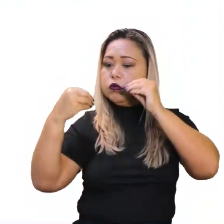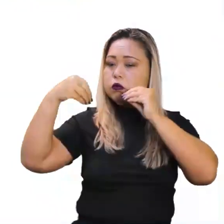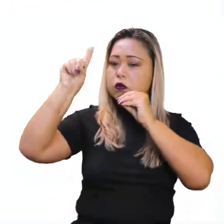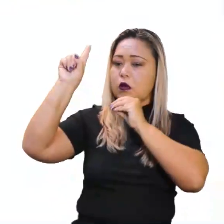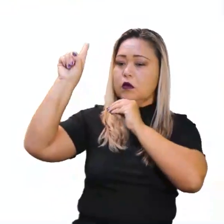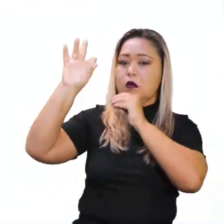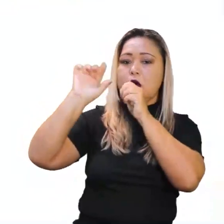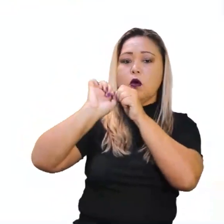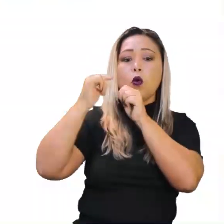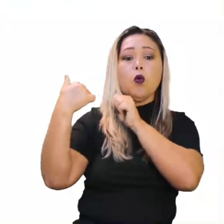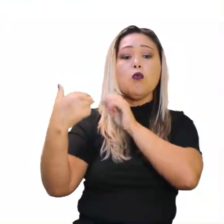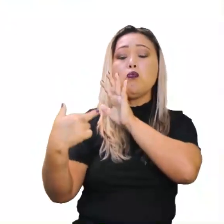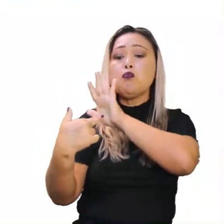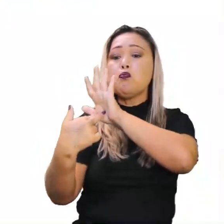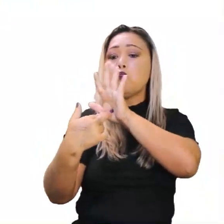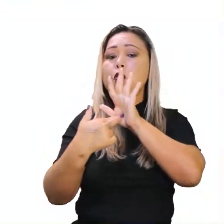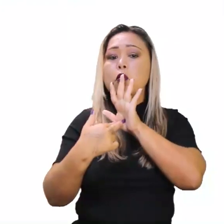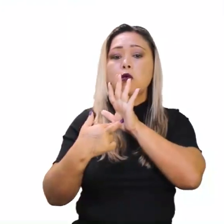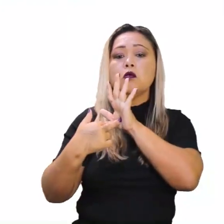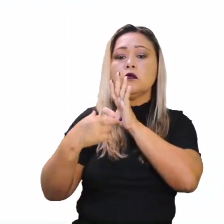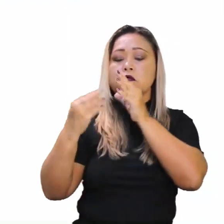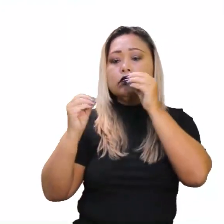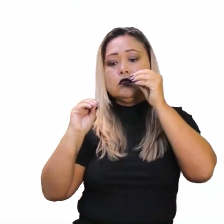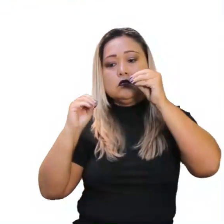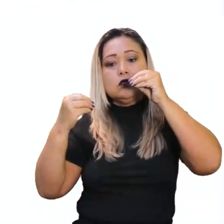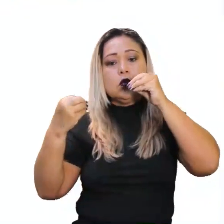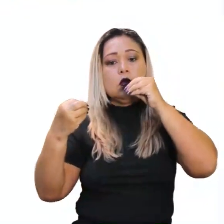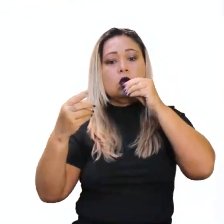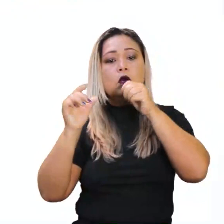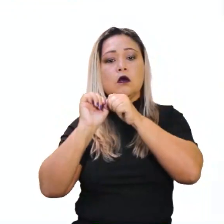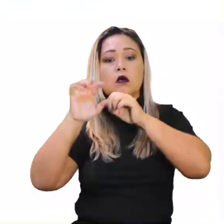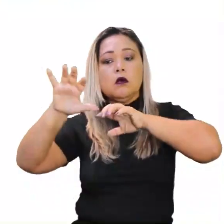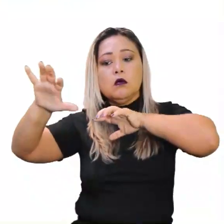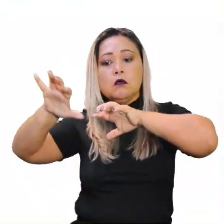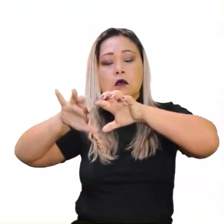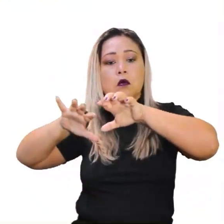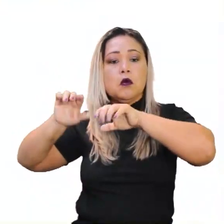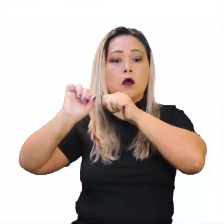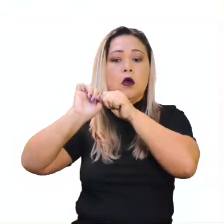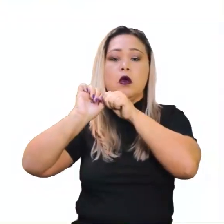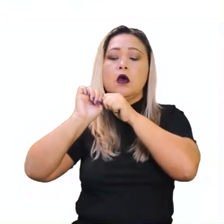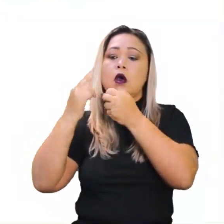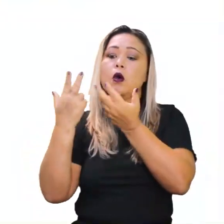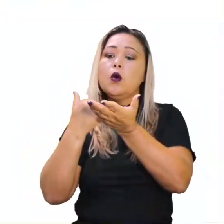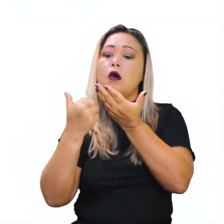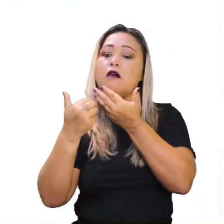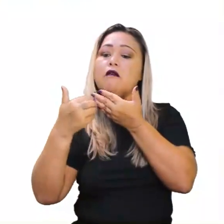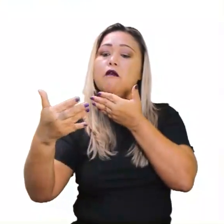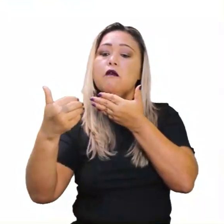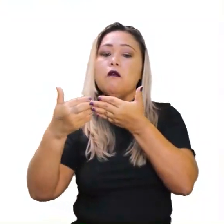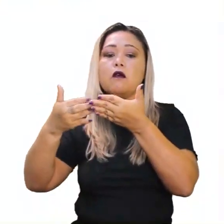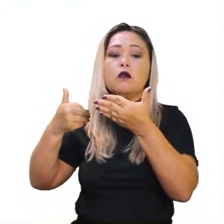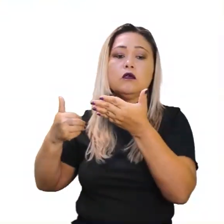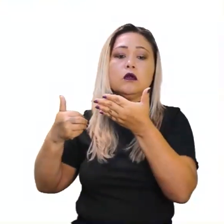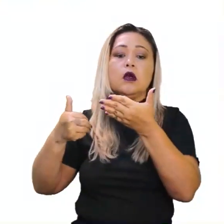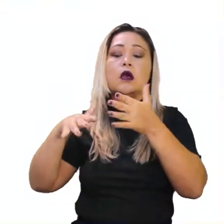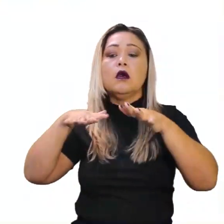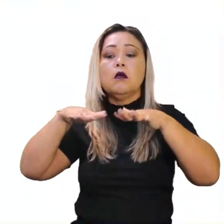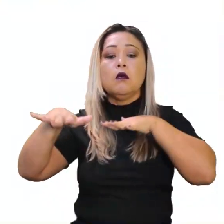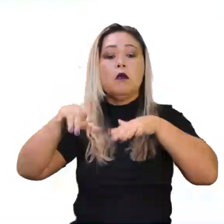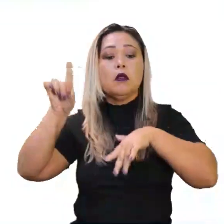Sem representação no espaço tridimensional, nem separação precisa entre figuras e fundo. Esse